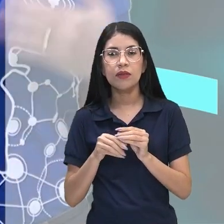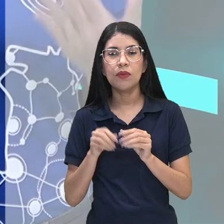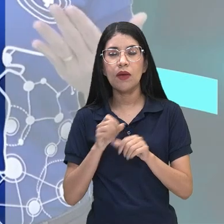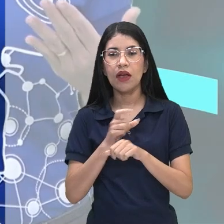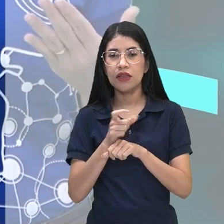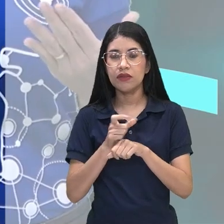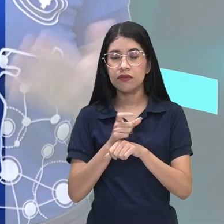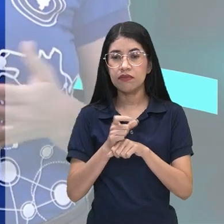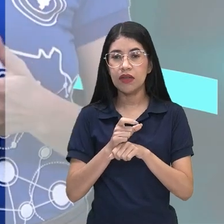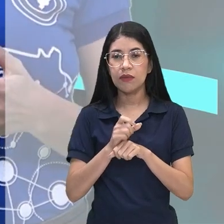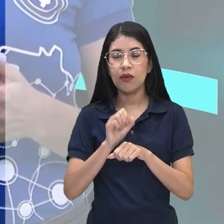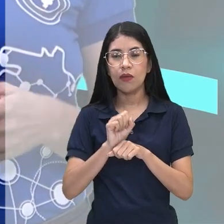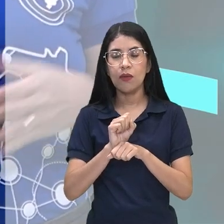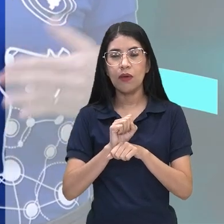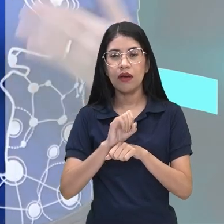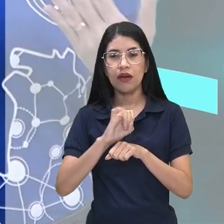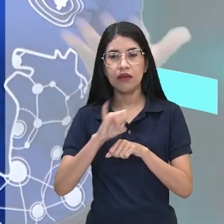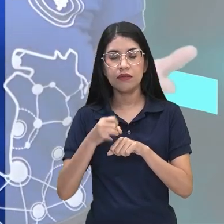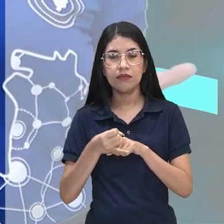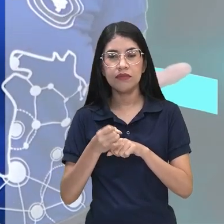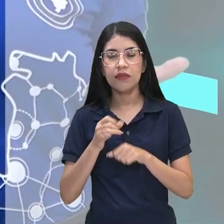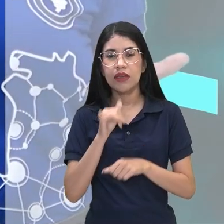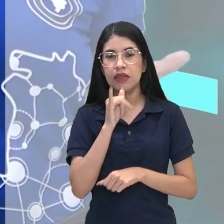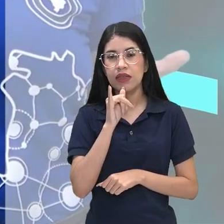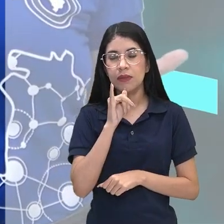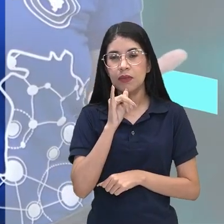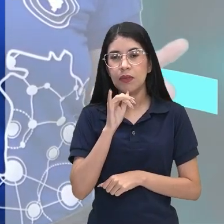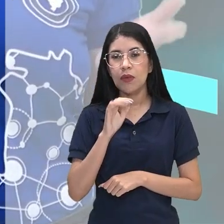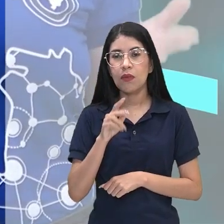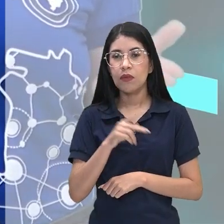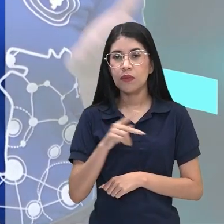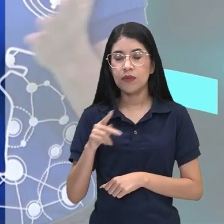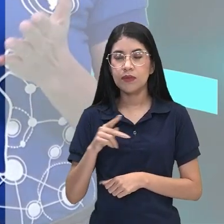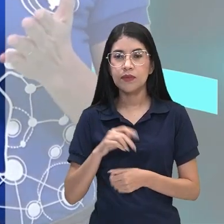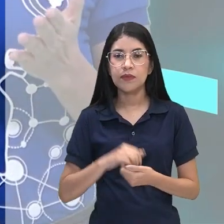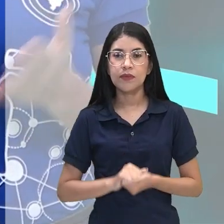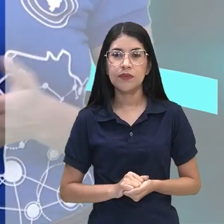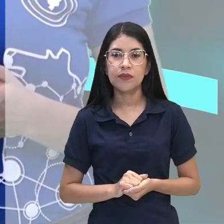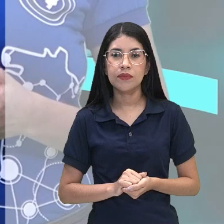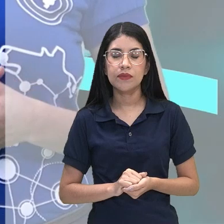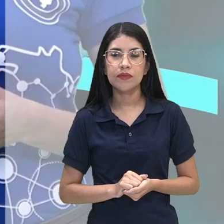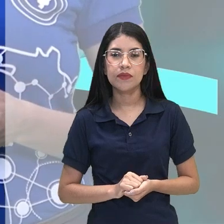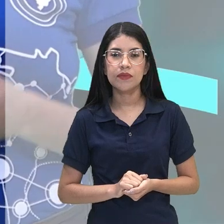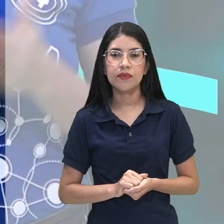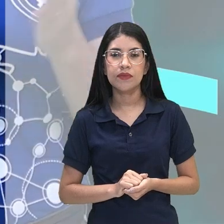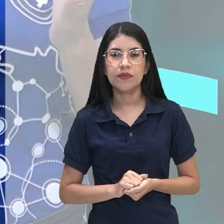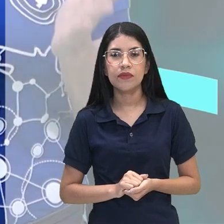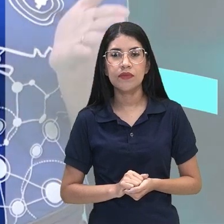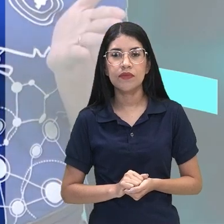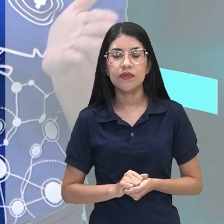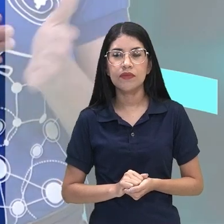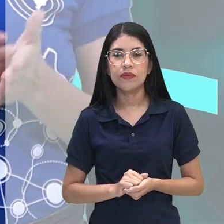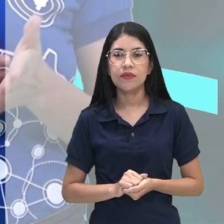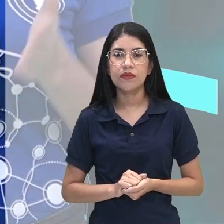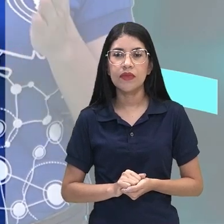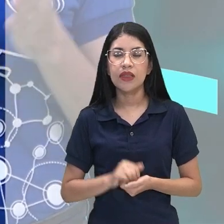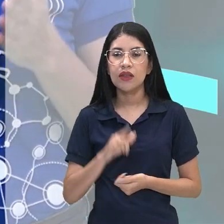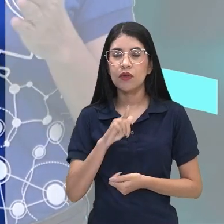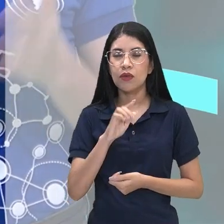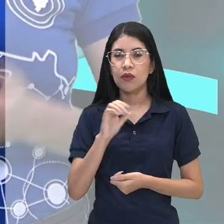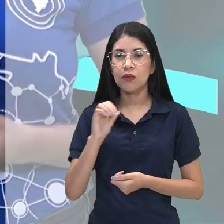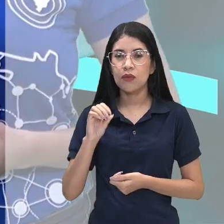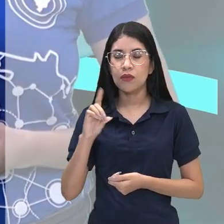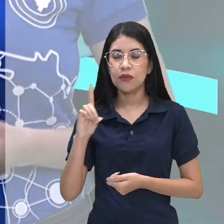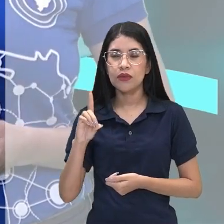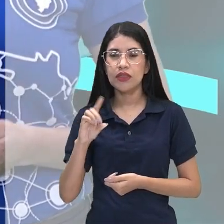exemplo, teacher, né? Ou, se você tem um grupo nominal, good teacher, qual seria? Então, good é o adjetivo